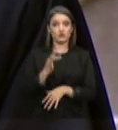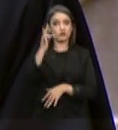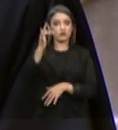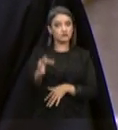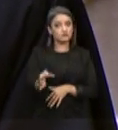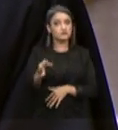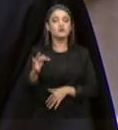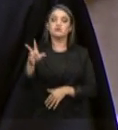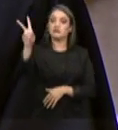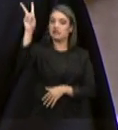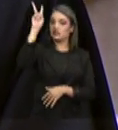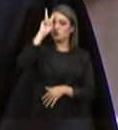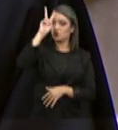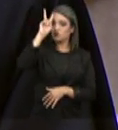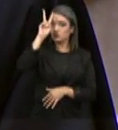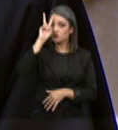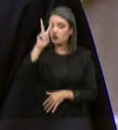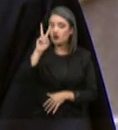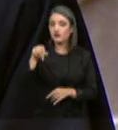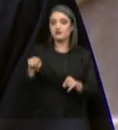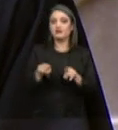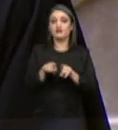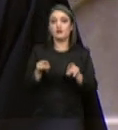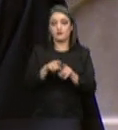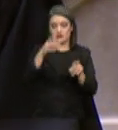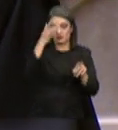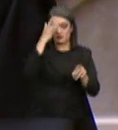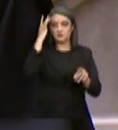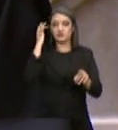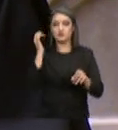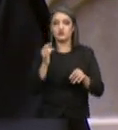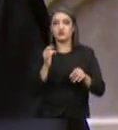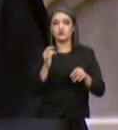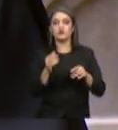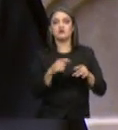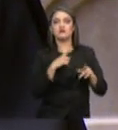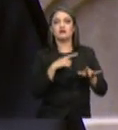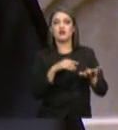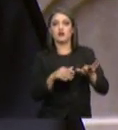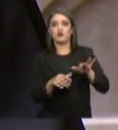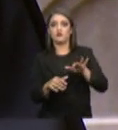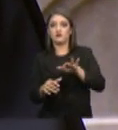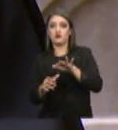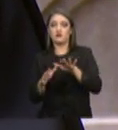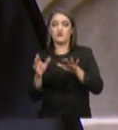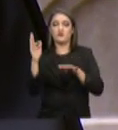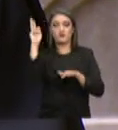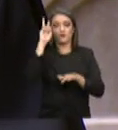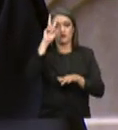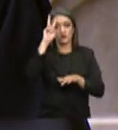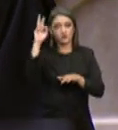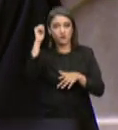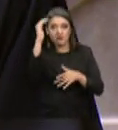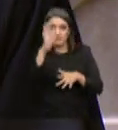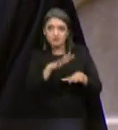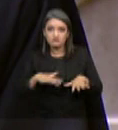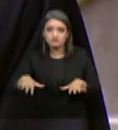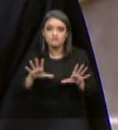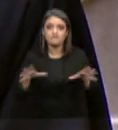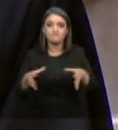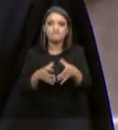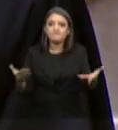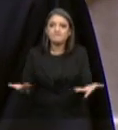mas também os sujeitos ativos que movimentaram a história de Nossa coletividade hoje em especial